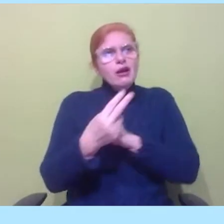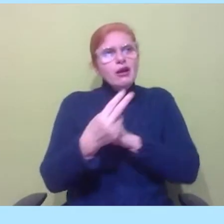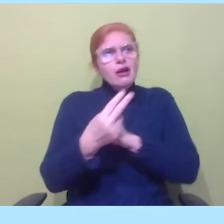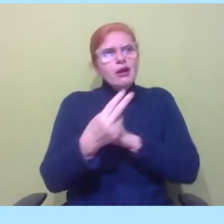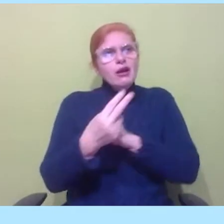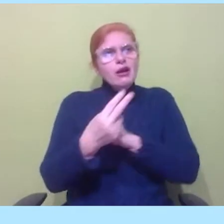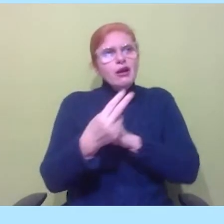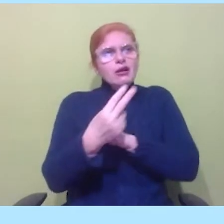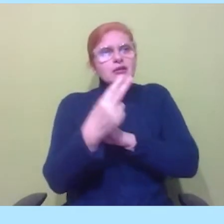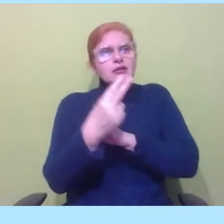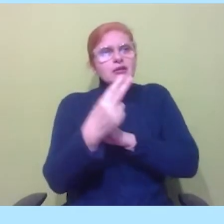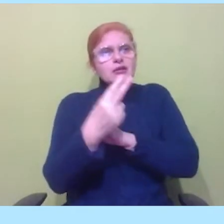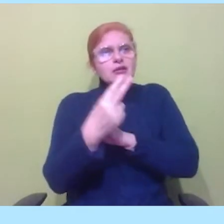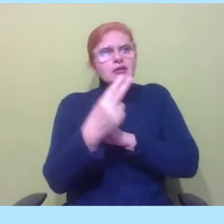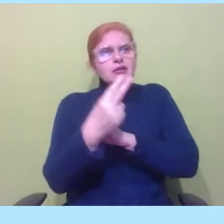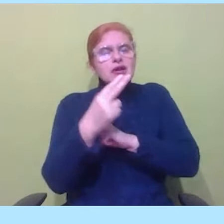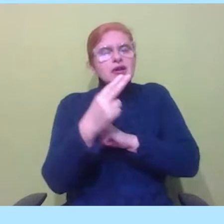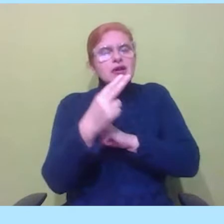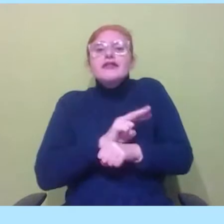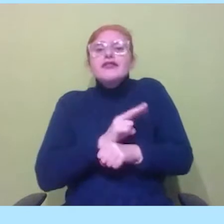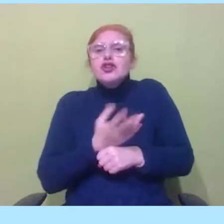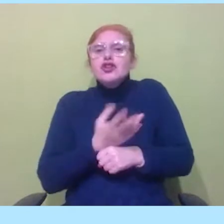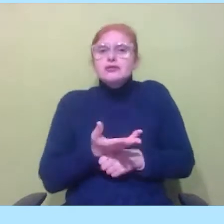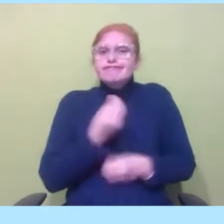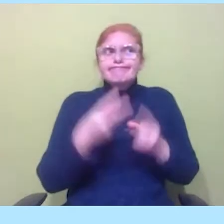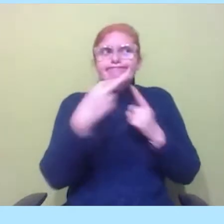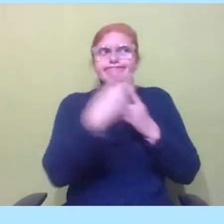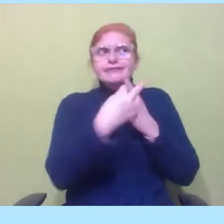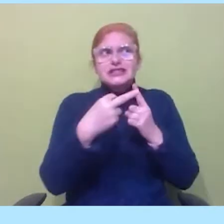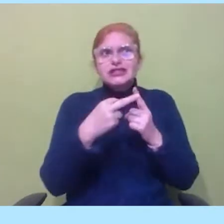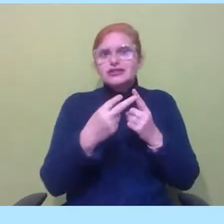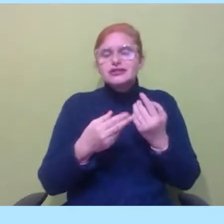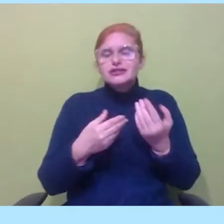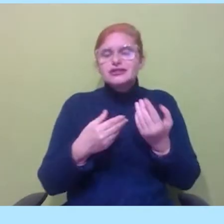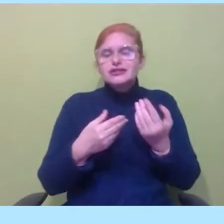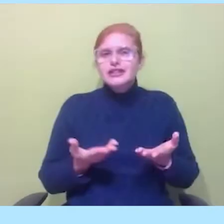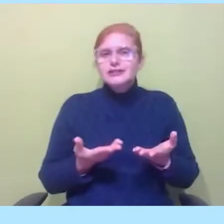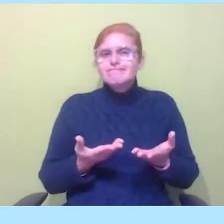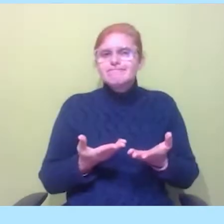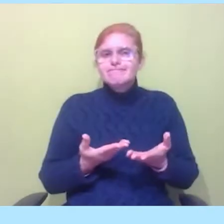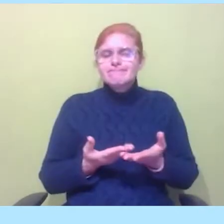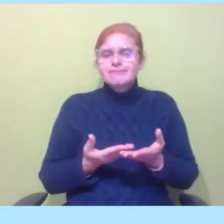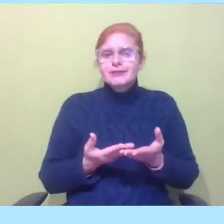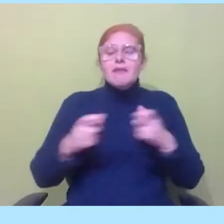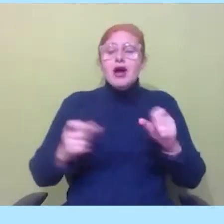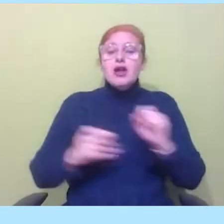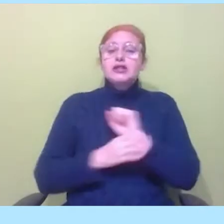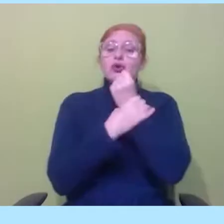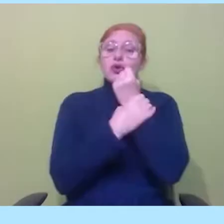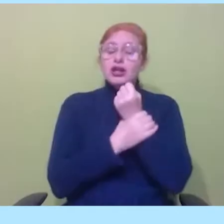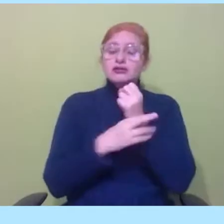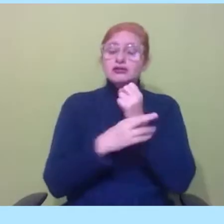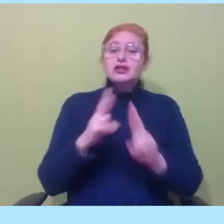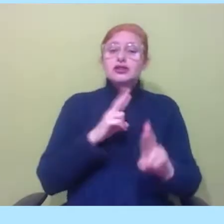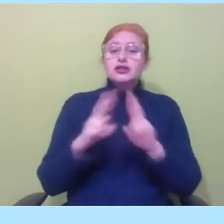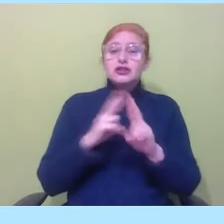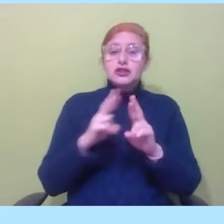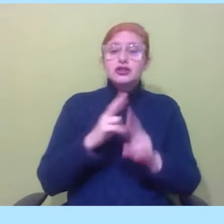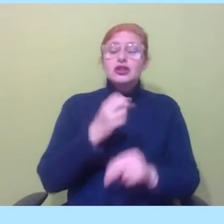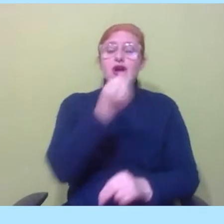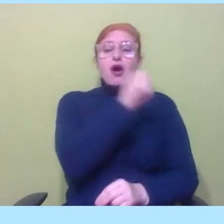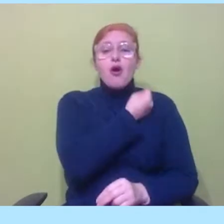perspectiva onde o maior nível de proteção está relacionado ao número de recursos que